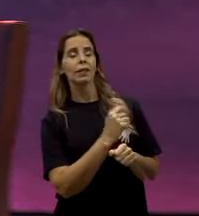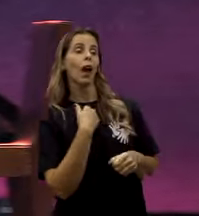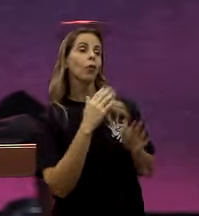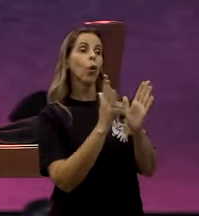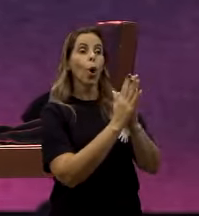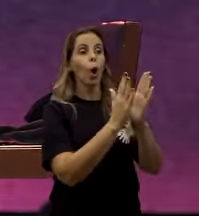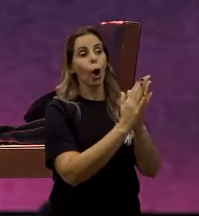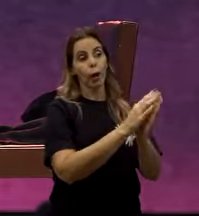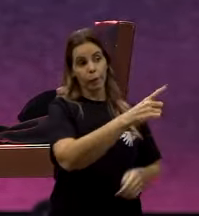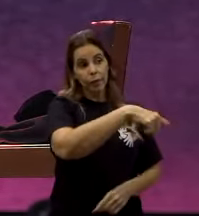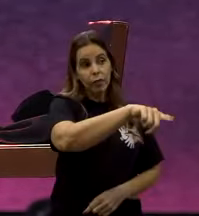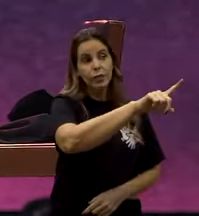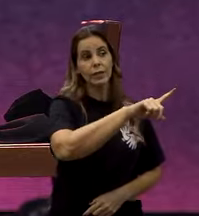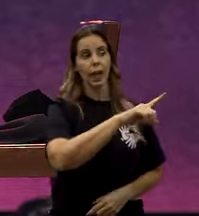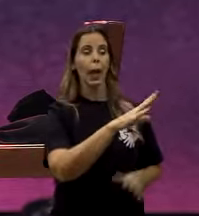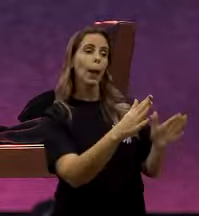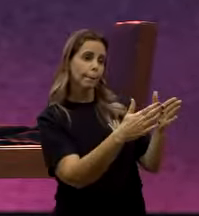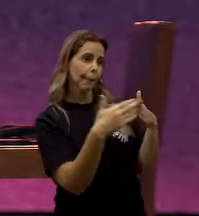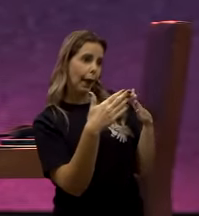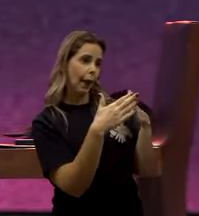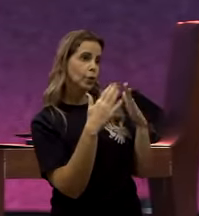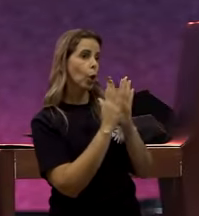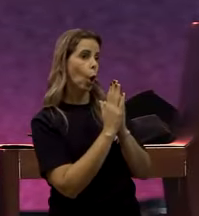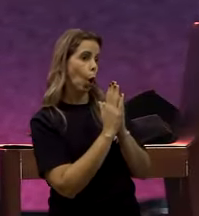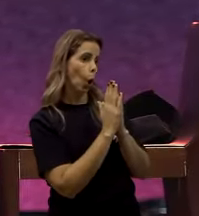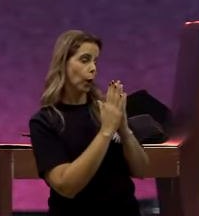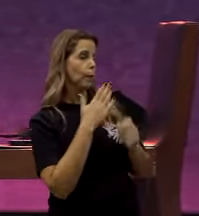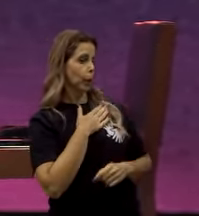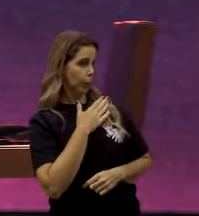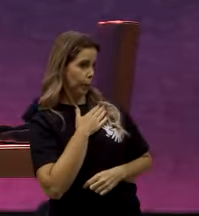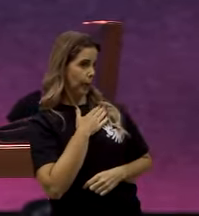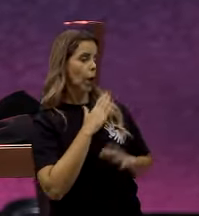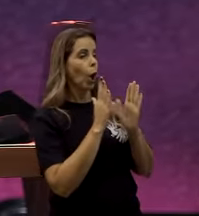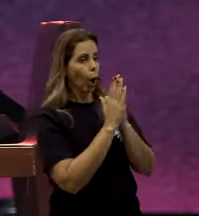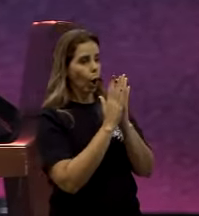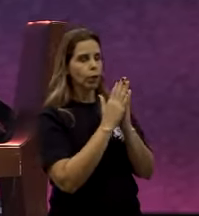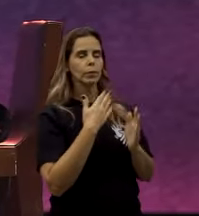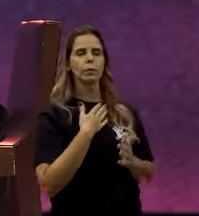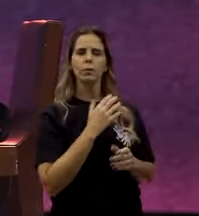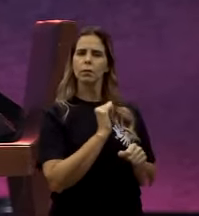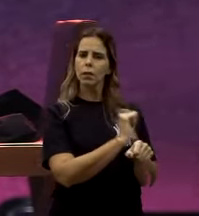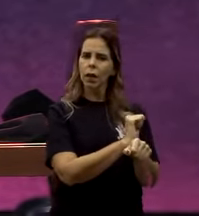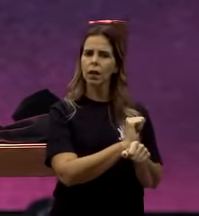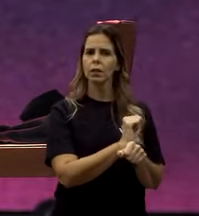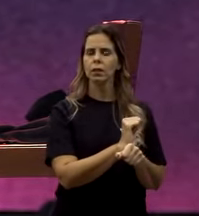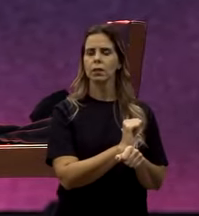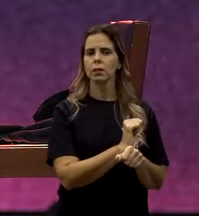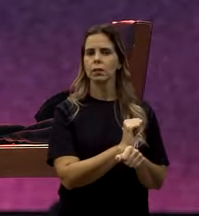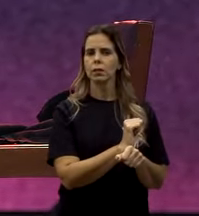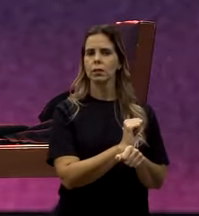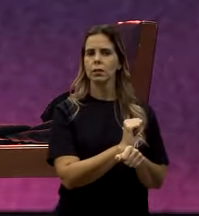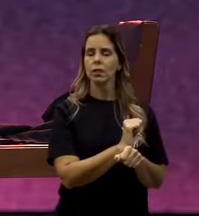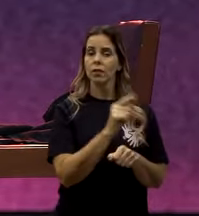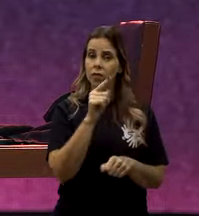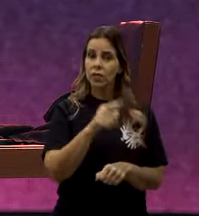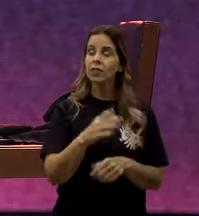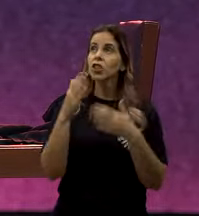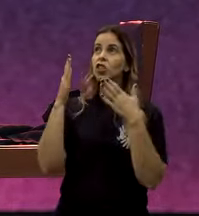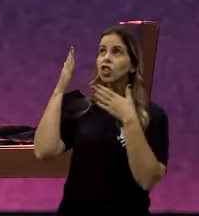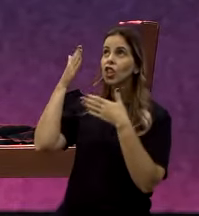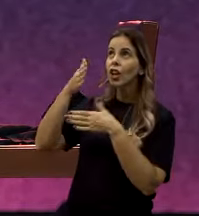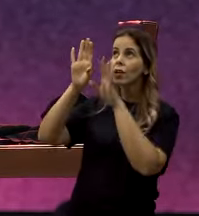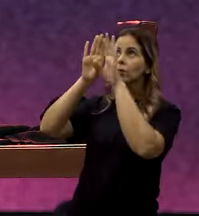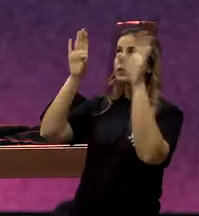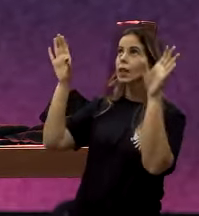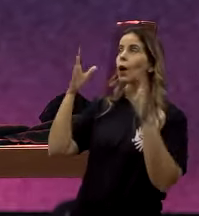orando por você viu irmã vai manda teu pix vou te mandar sementes vai chegar diante de Deus vai dizer o quê pastor